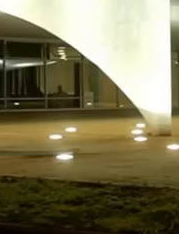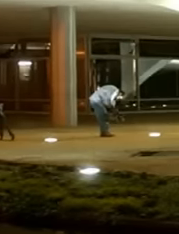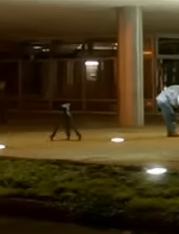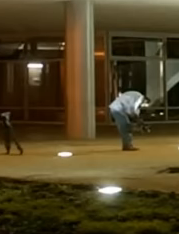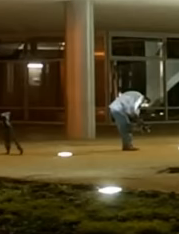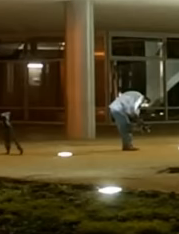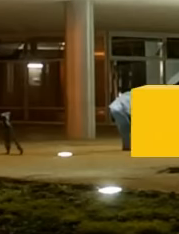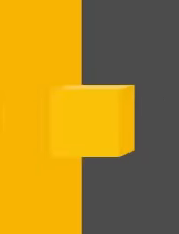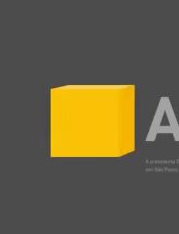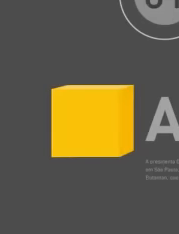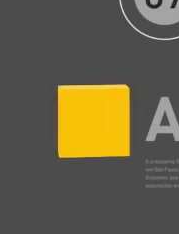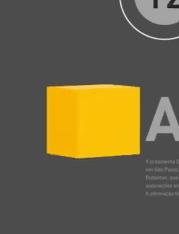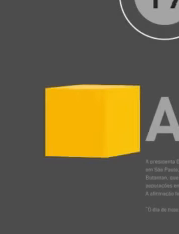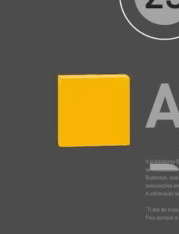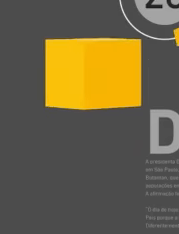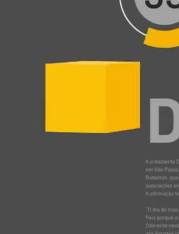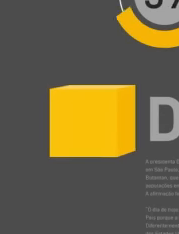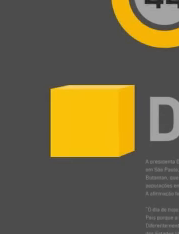Federal